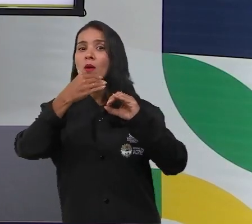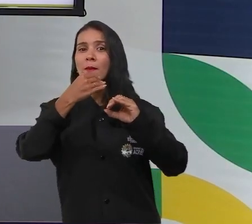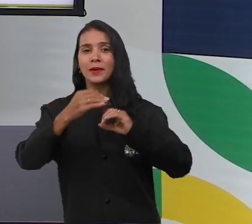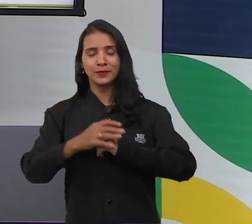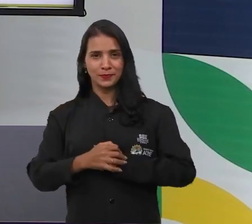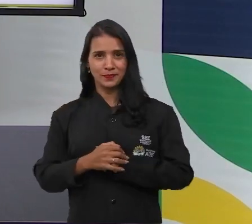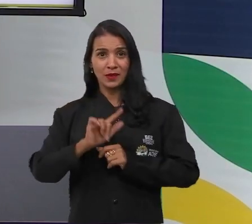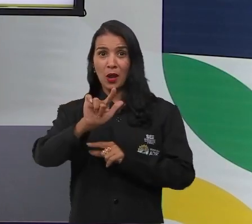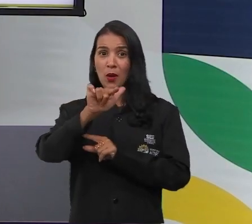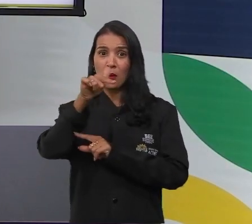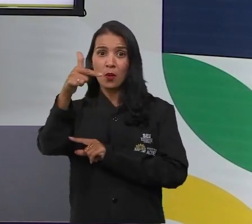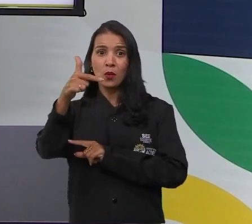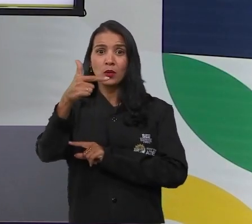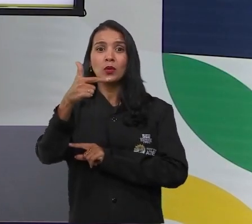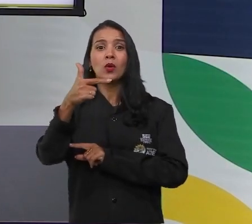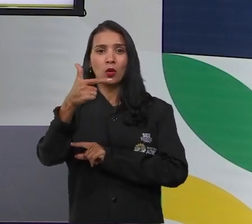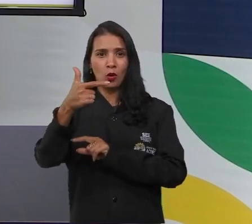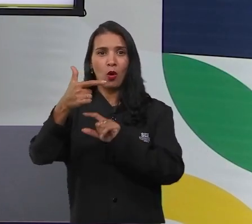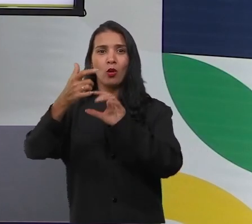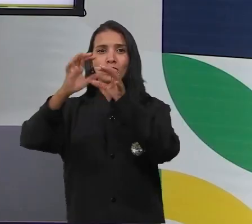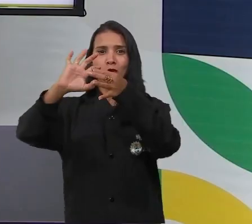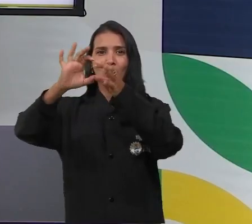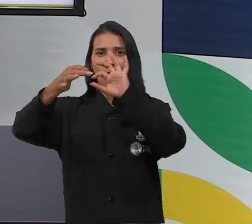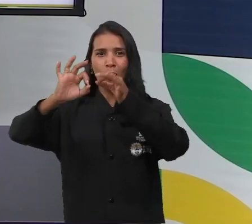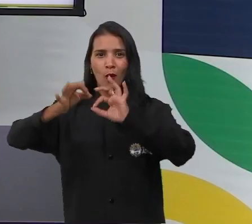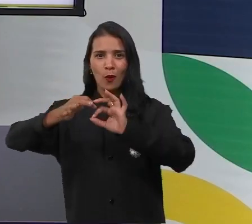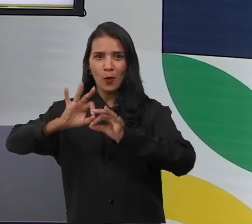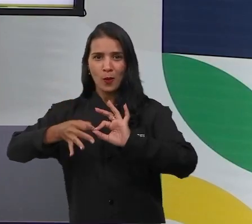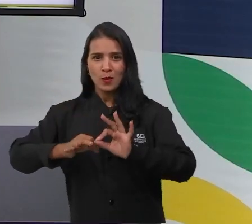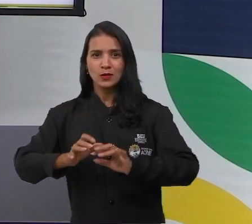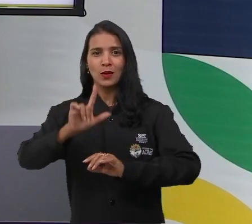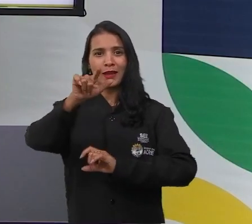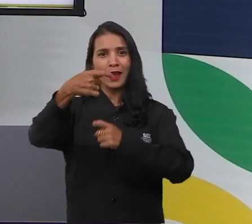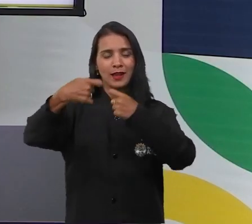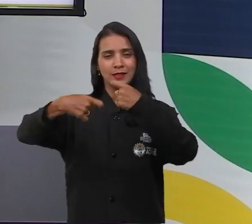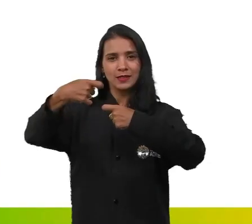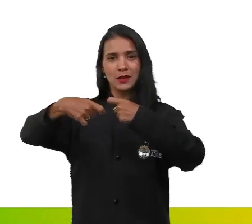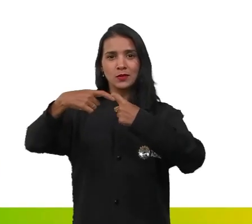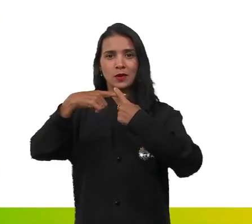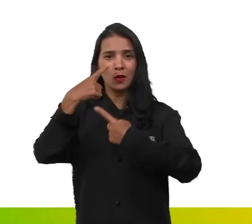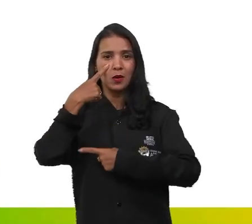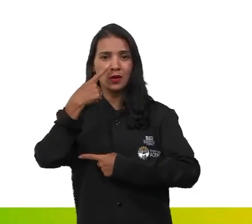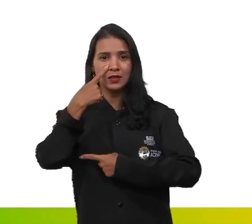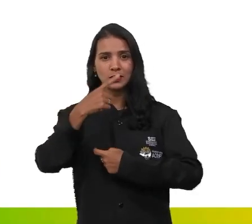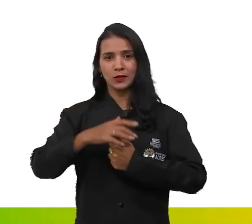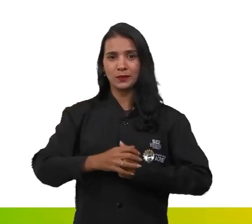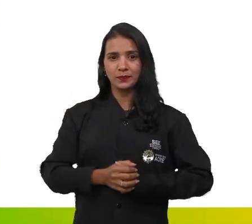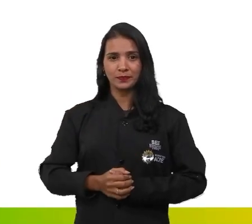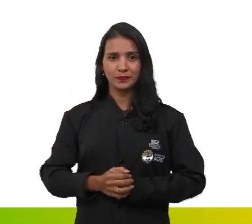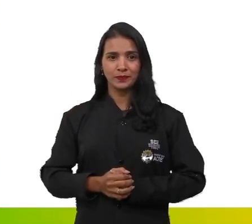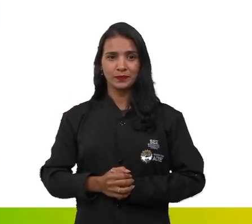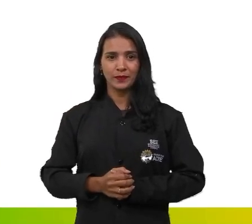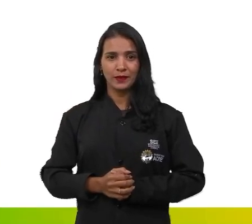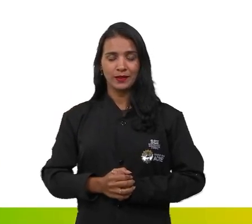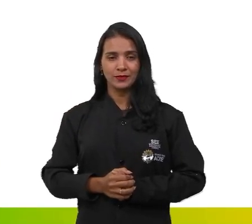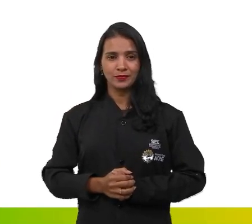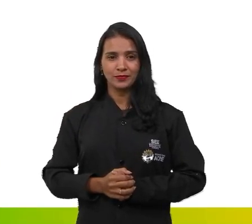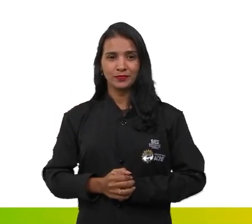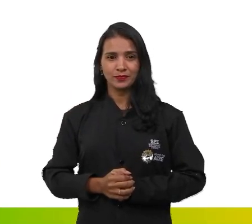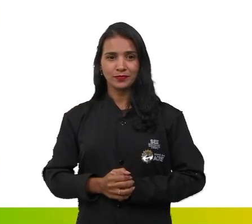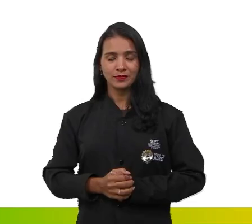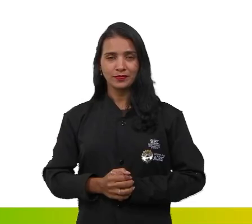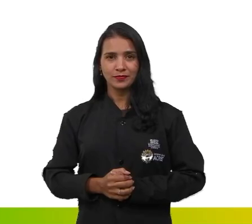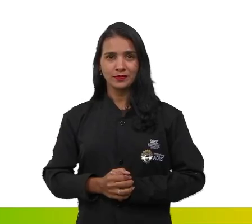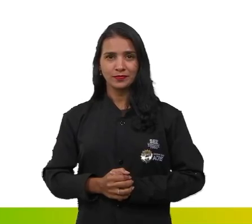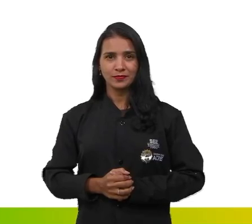Esse é um outro cromossomo sexuais. Olha só, para ser o cromossomo sexual, ou ele vai